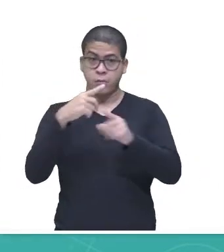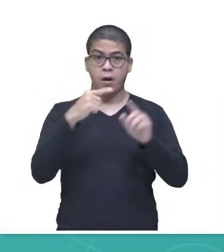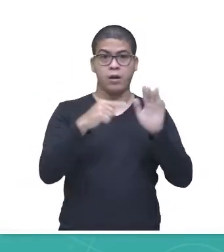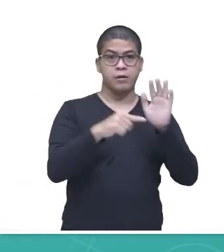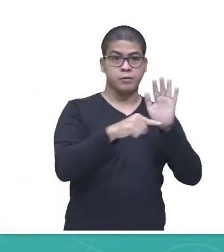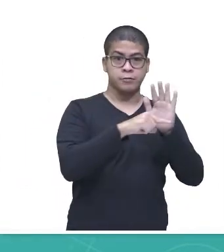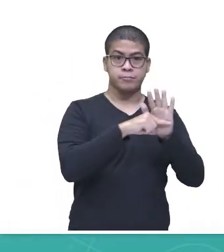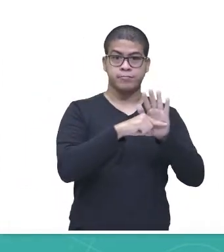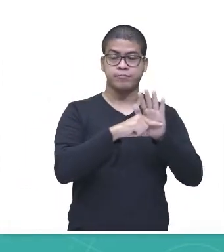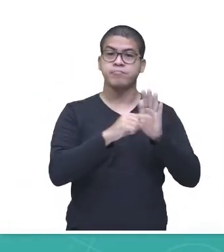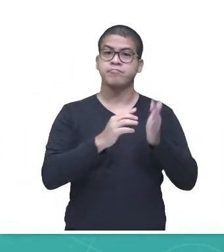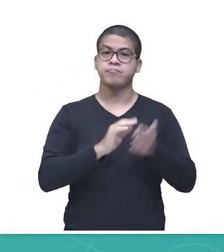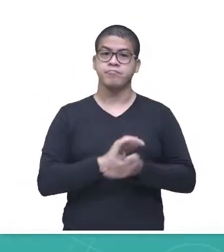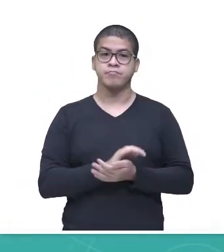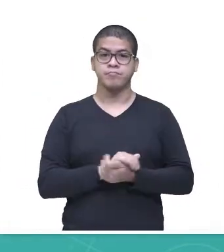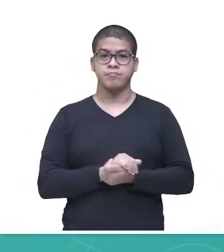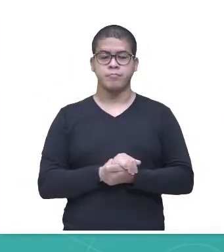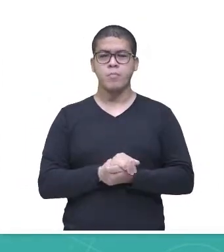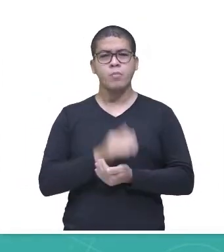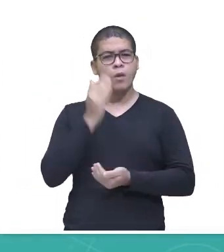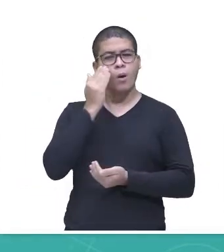início.